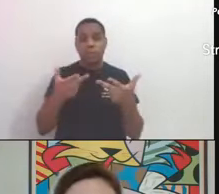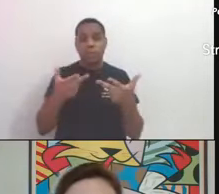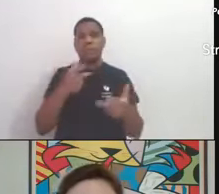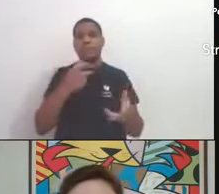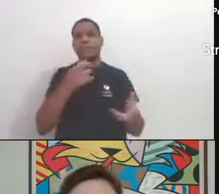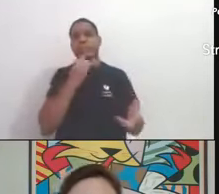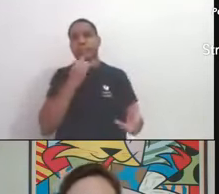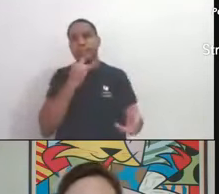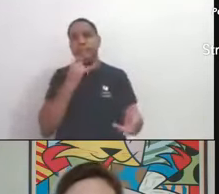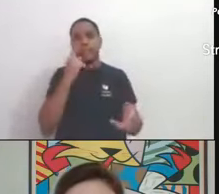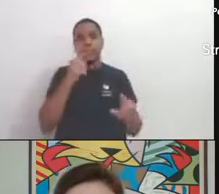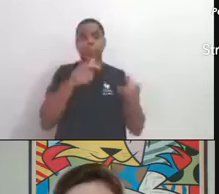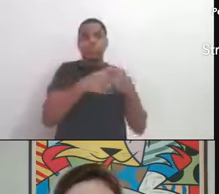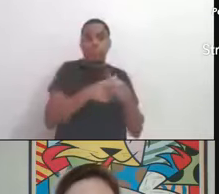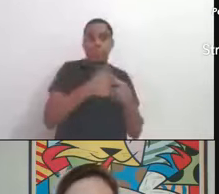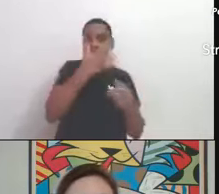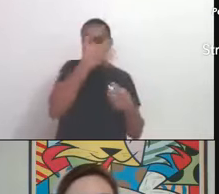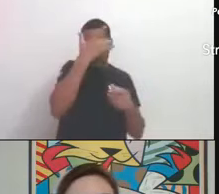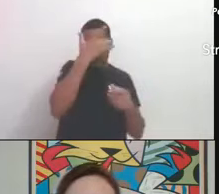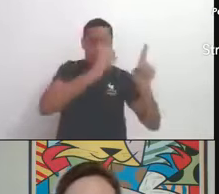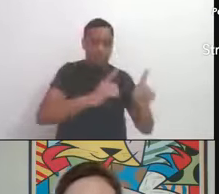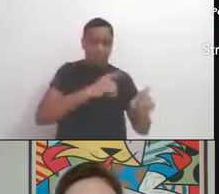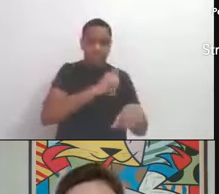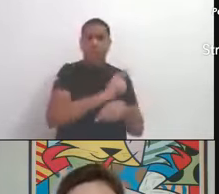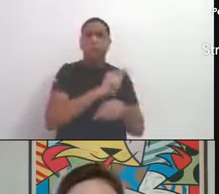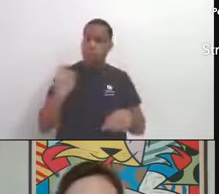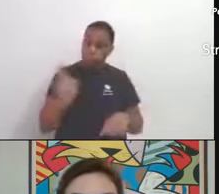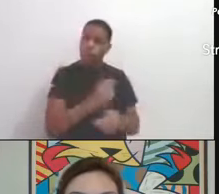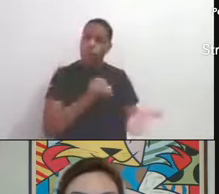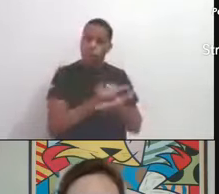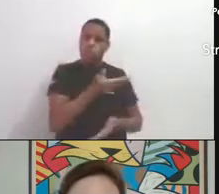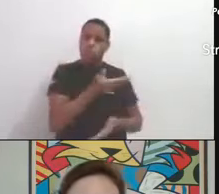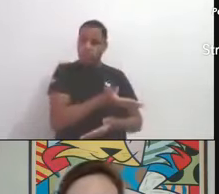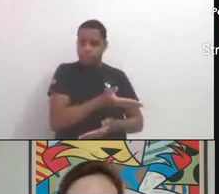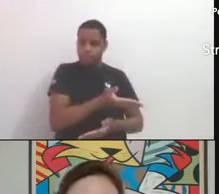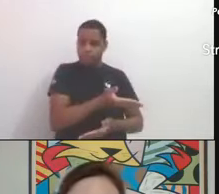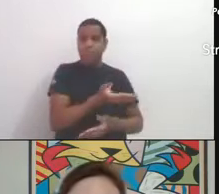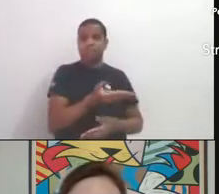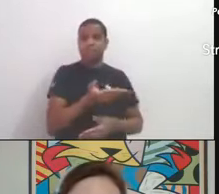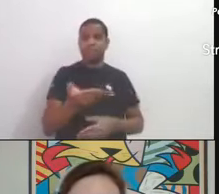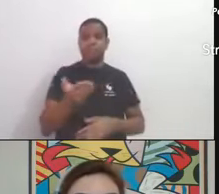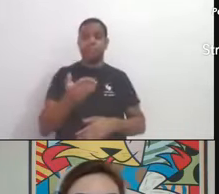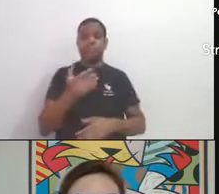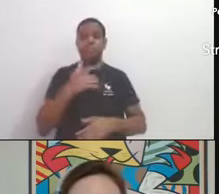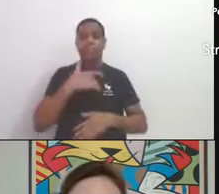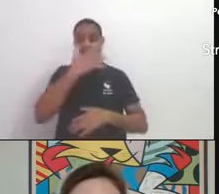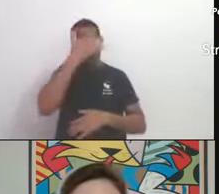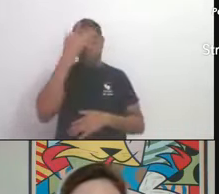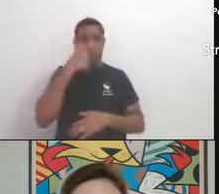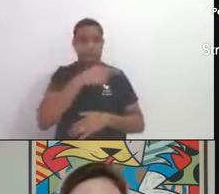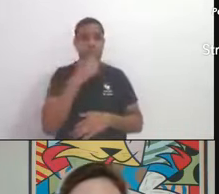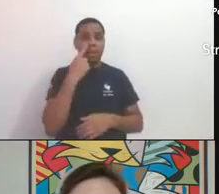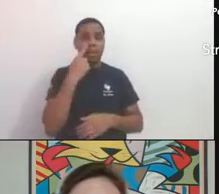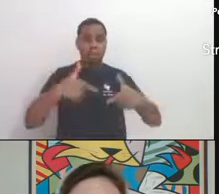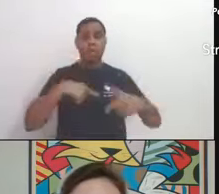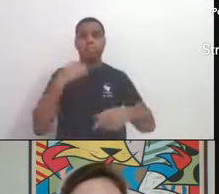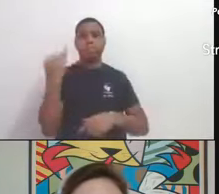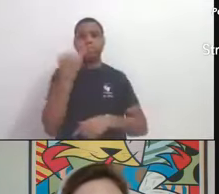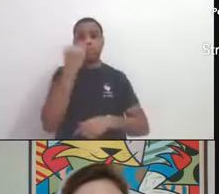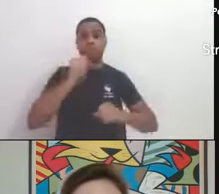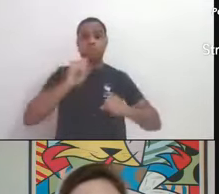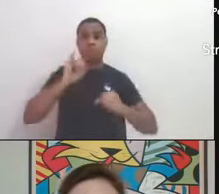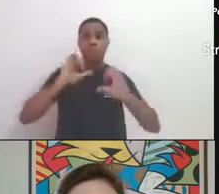de minorias, pessoas com deficiência, pessoas que, de fato, aquele ganha-pão é super importante. Se todo mundo,